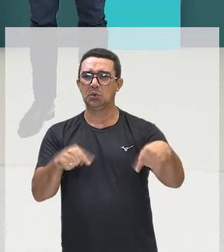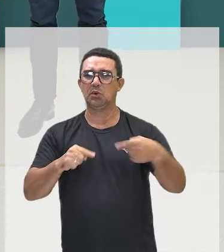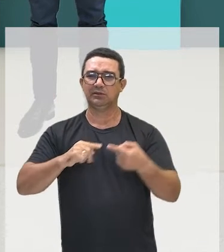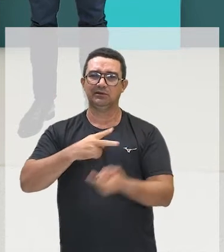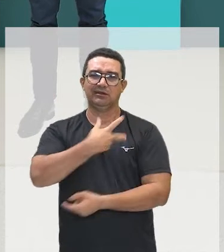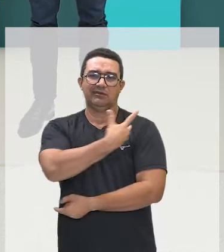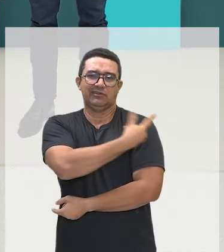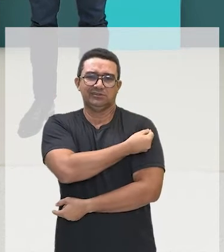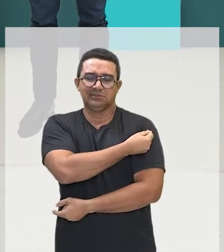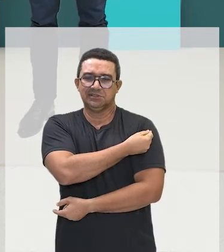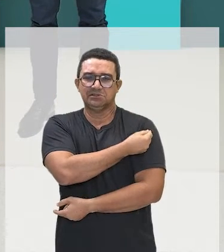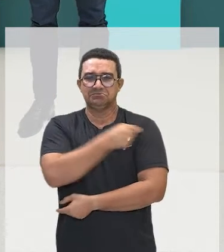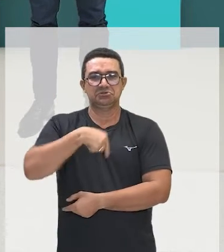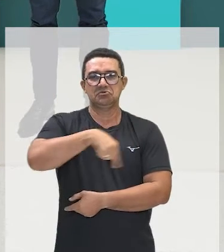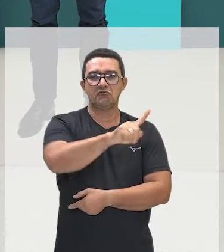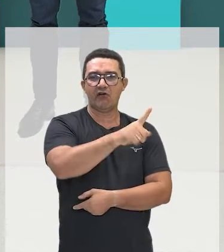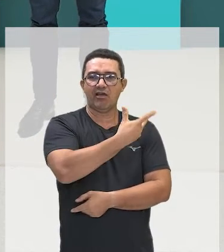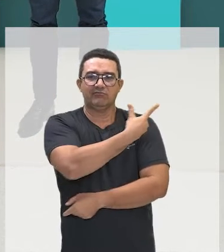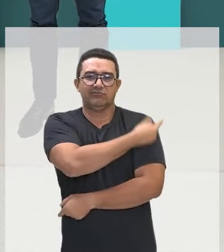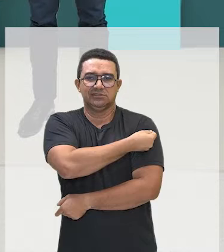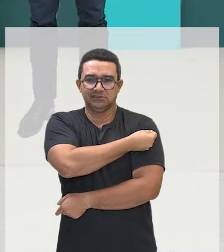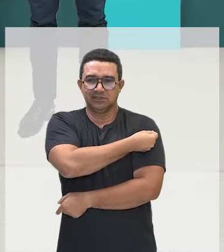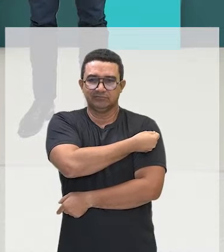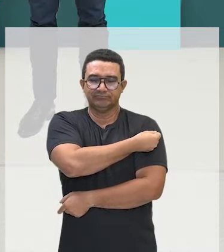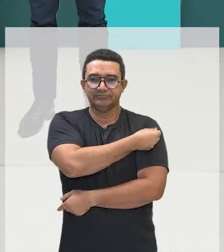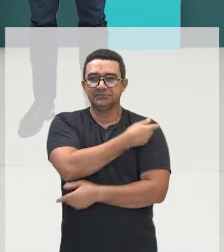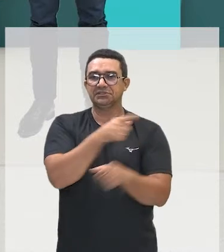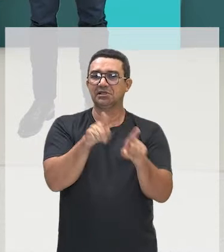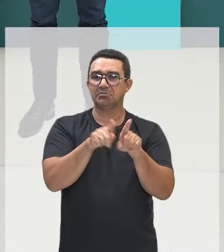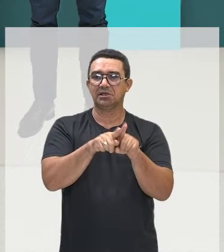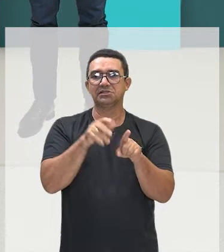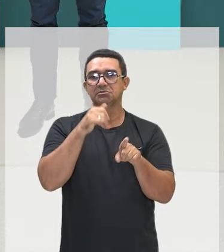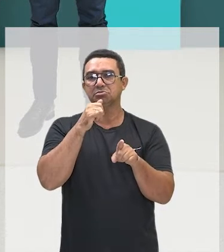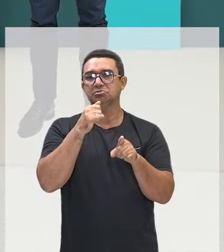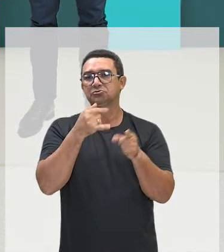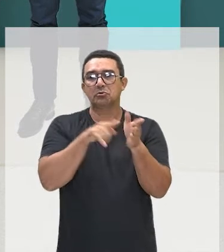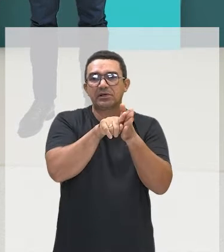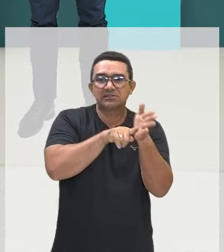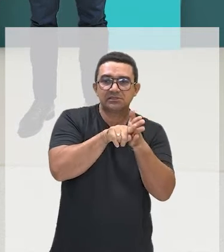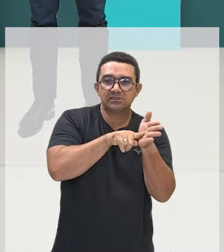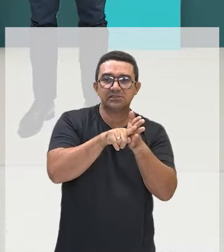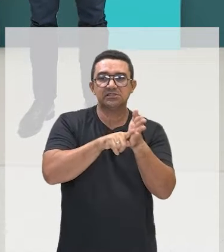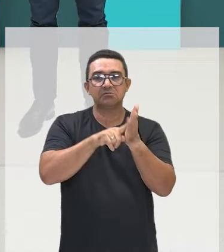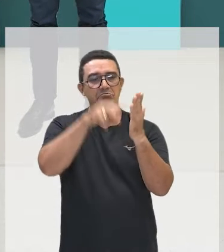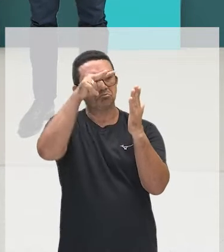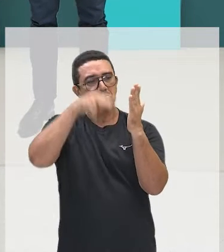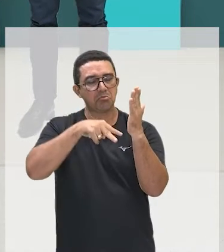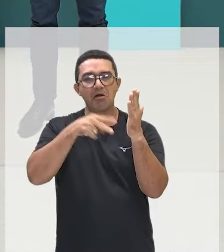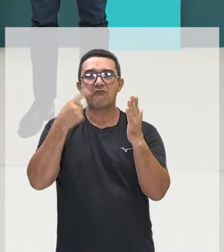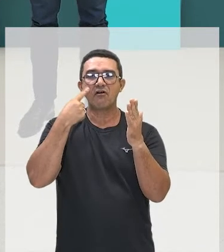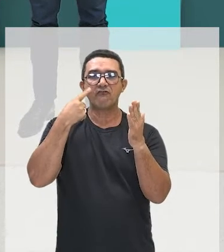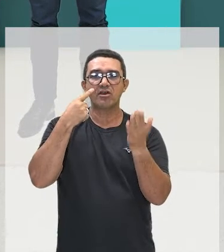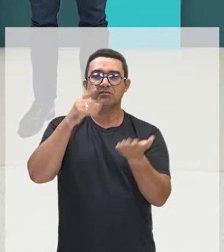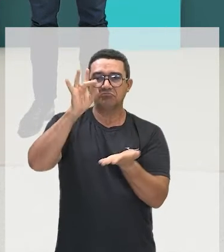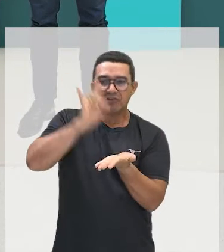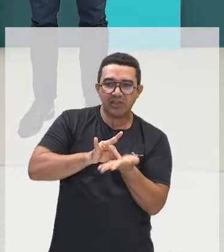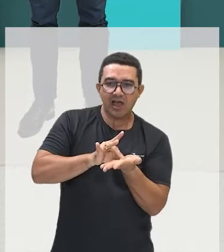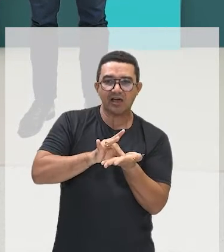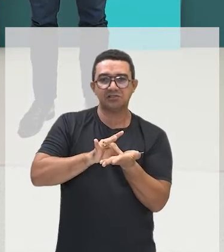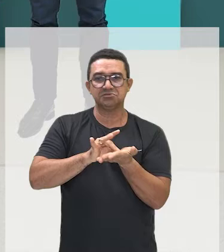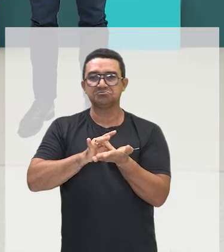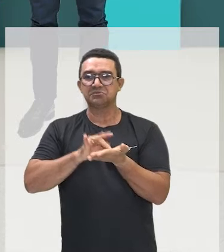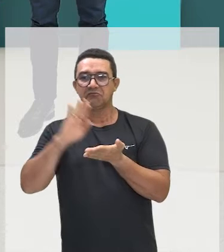como se fosse uma verdade absoluta e acaba fazendo ali, deixando de vacinar seus filhos, seus netos, tá? Ou desencorajando